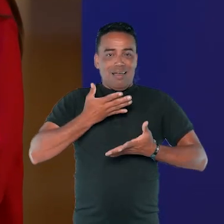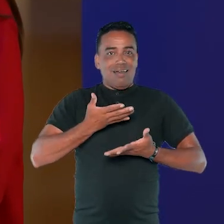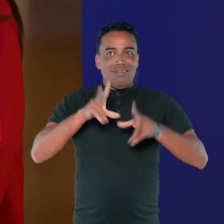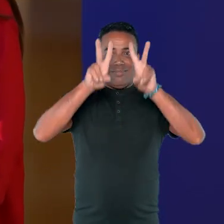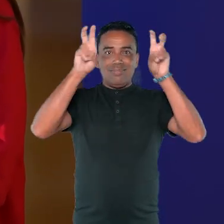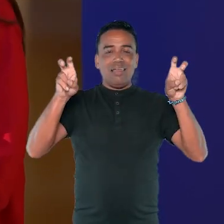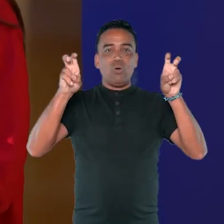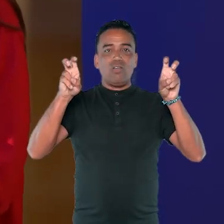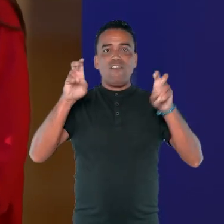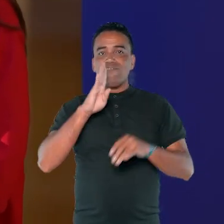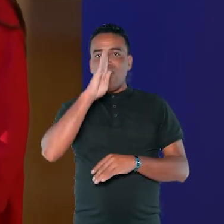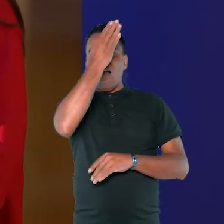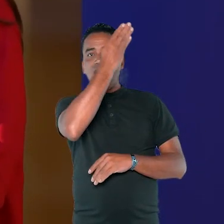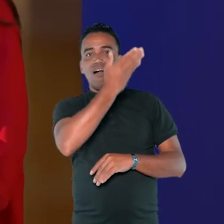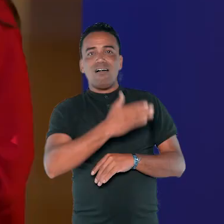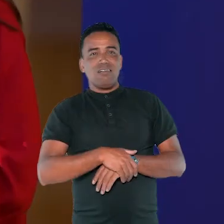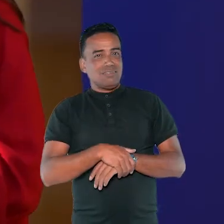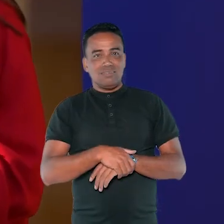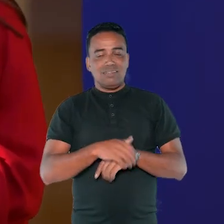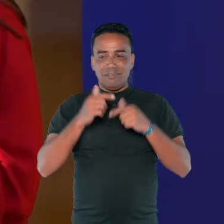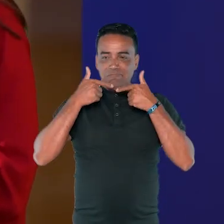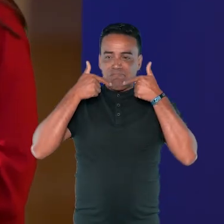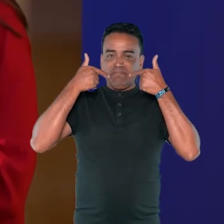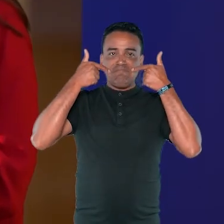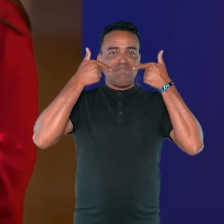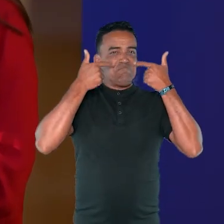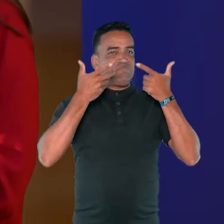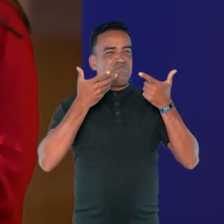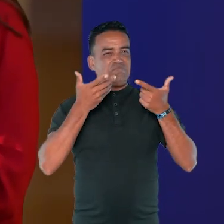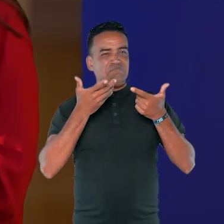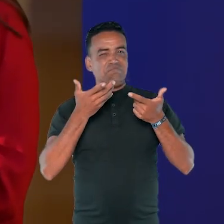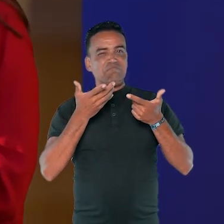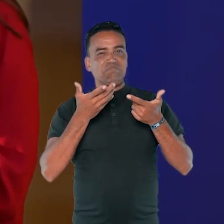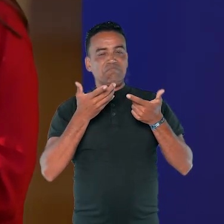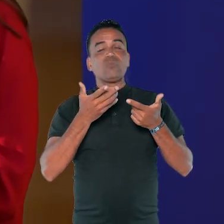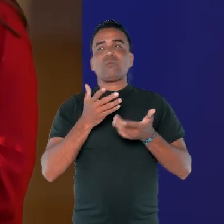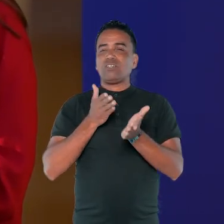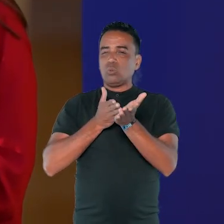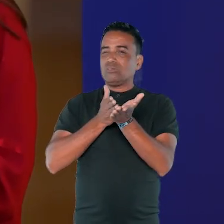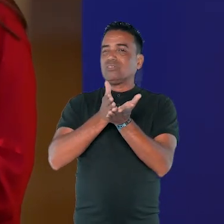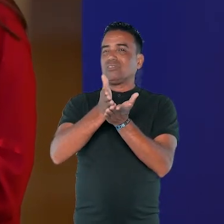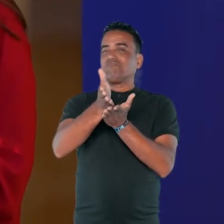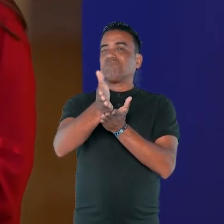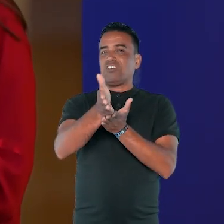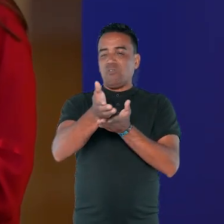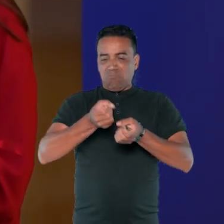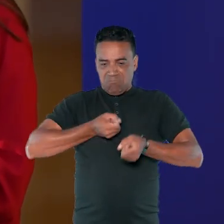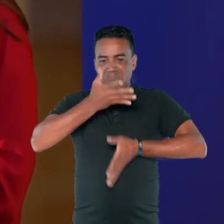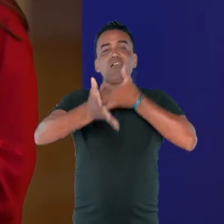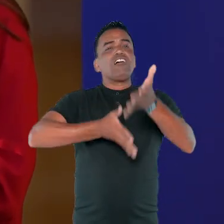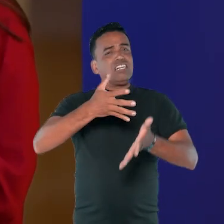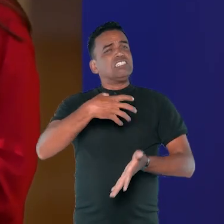a farsa e o amargo riso plebeu. Mas sigo meu trilho, falo o que sinto e